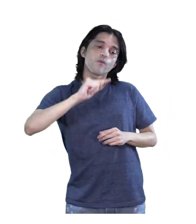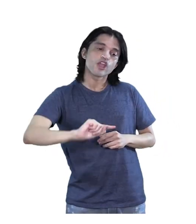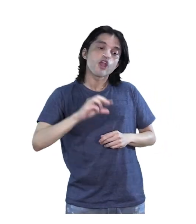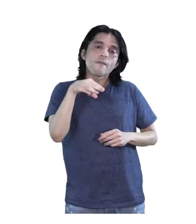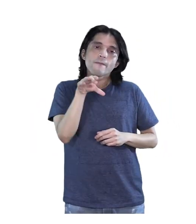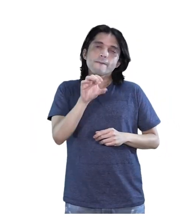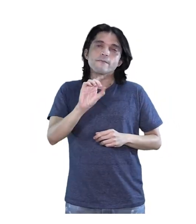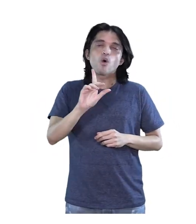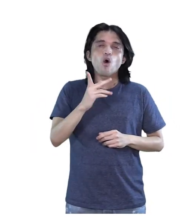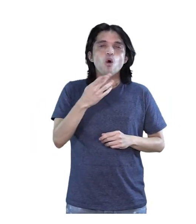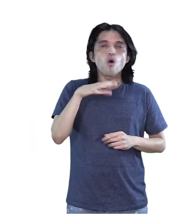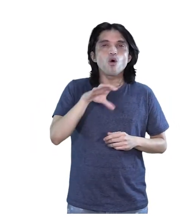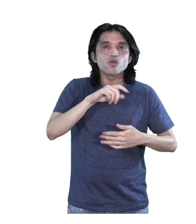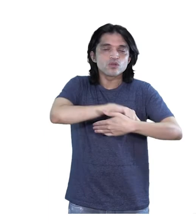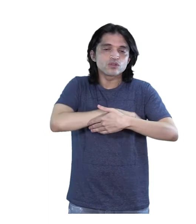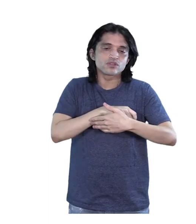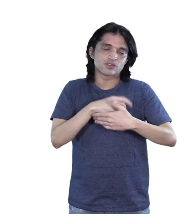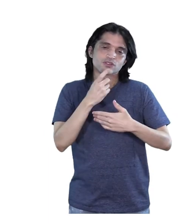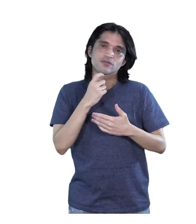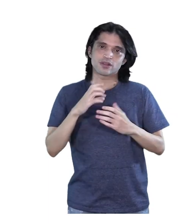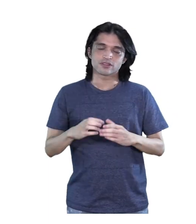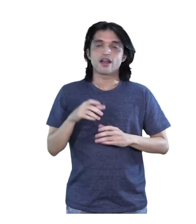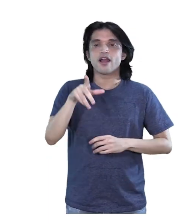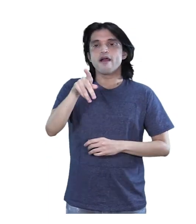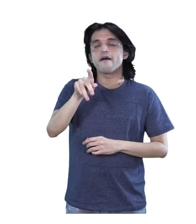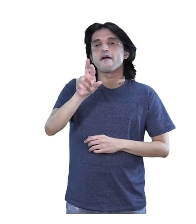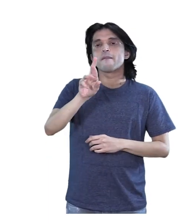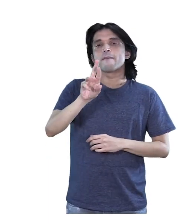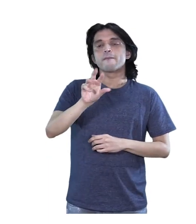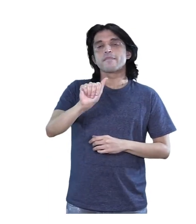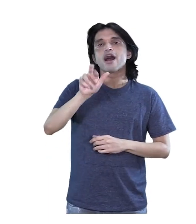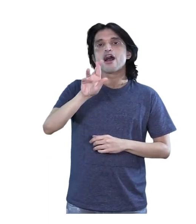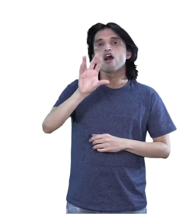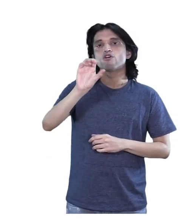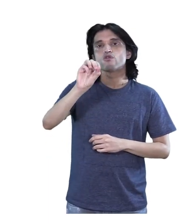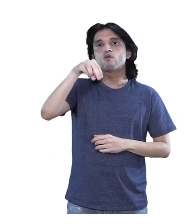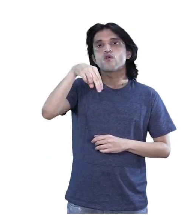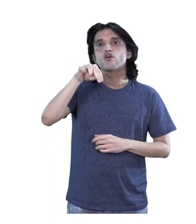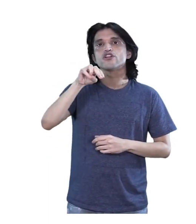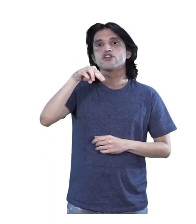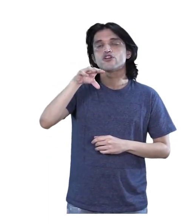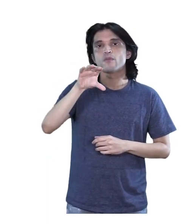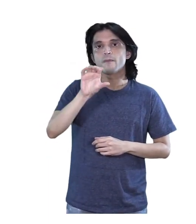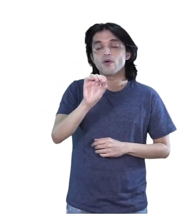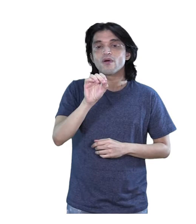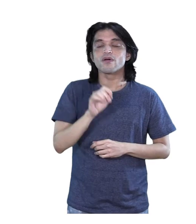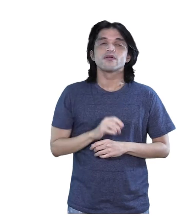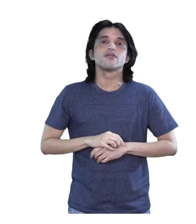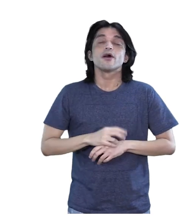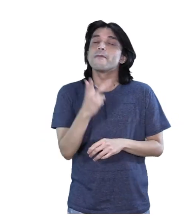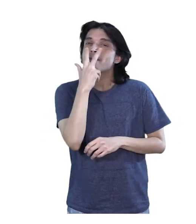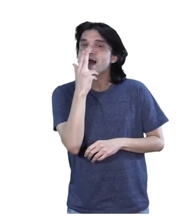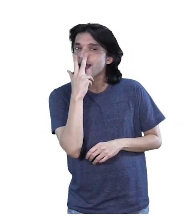costumam brincar dizendo parece, mas não é. São palavras que possuem tanto a grafia quanto o som